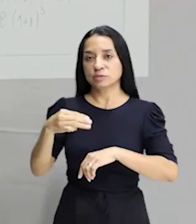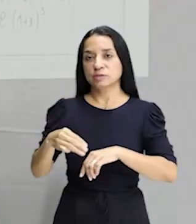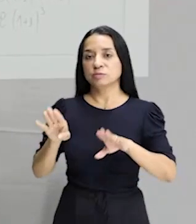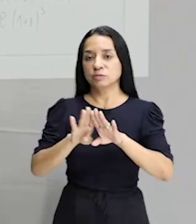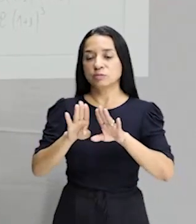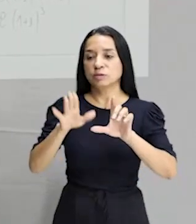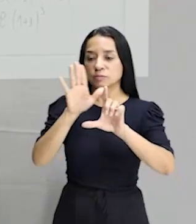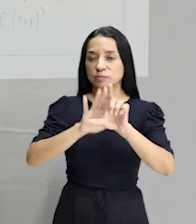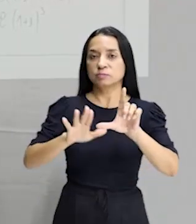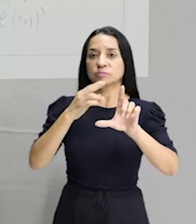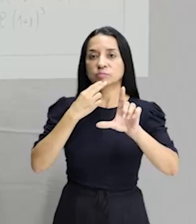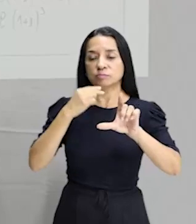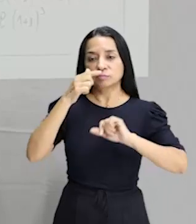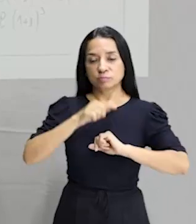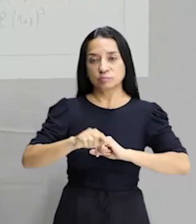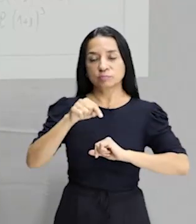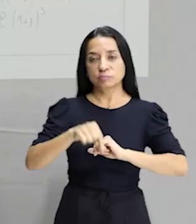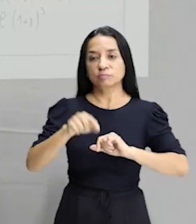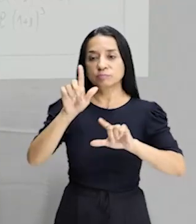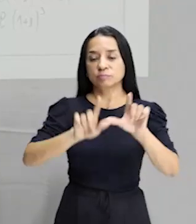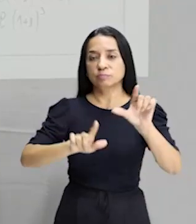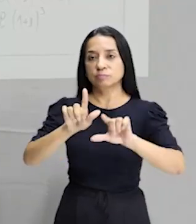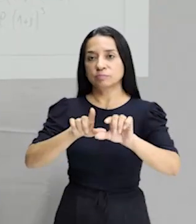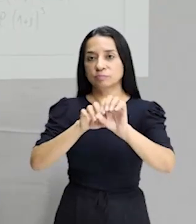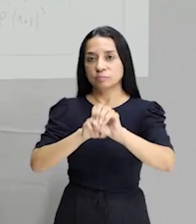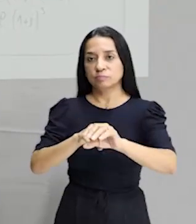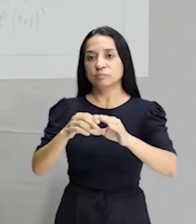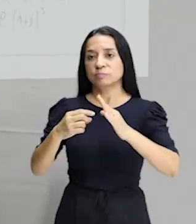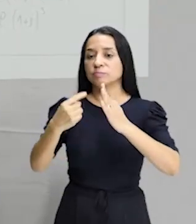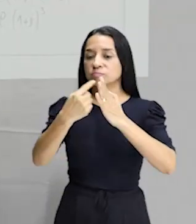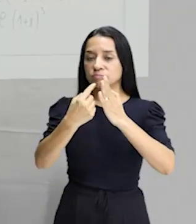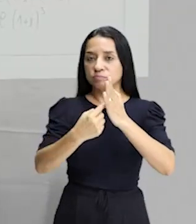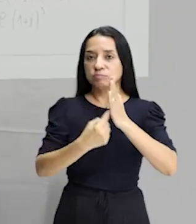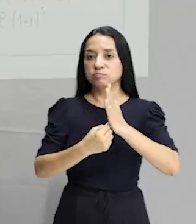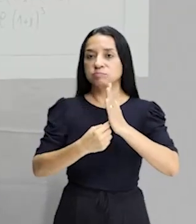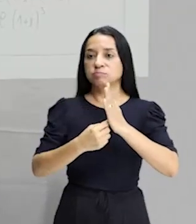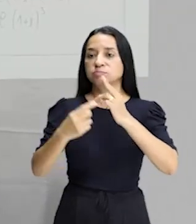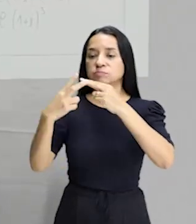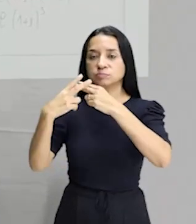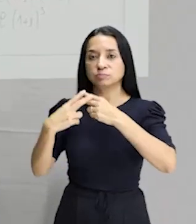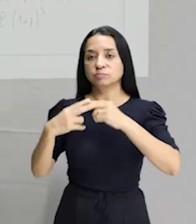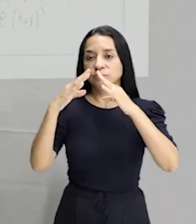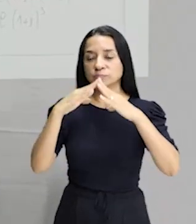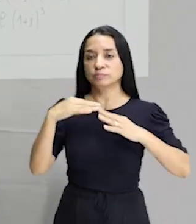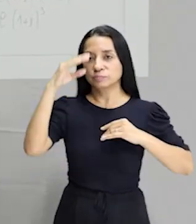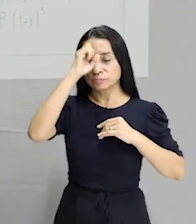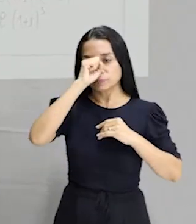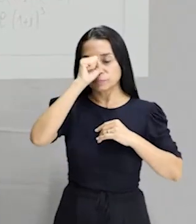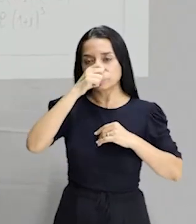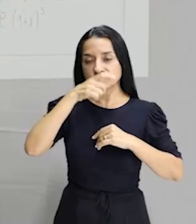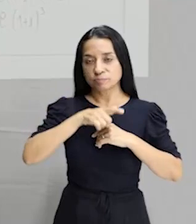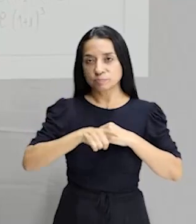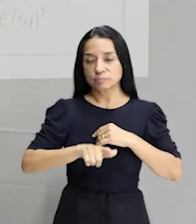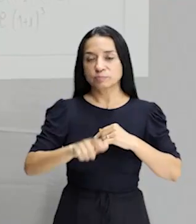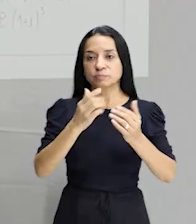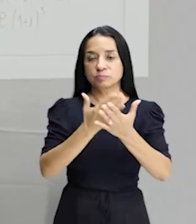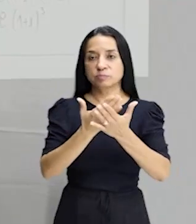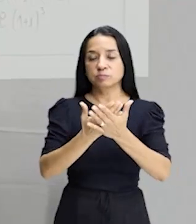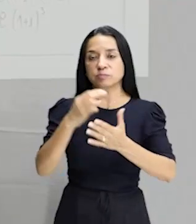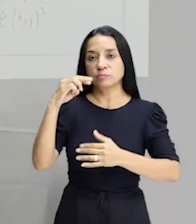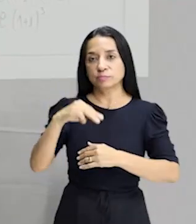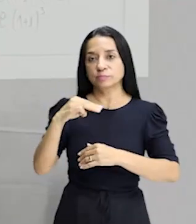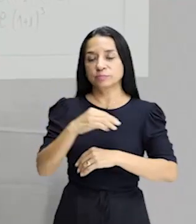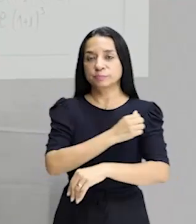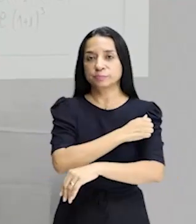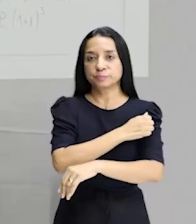tô aqui mais uma vez com vocês na TV Educação programa hashtag fica em casa aprendendo para mais uma aula de matemática hoje para